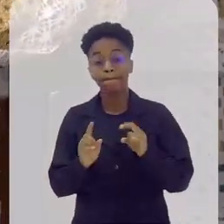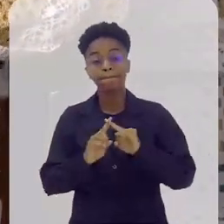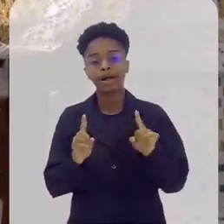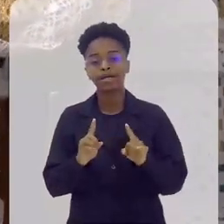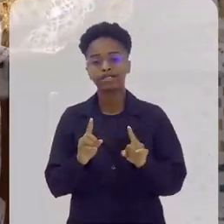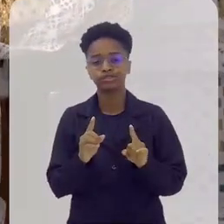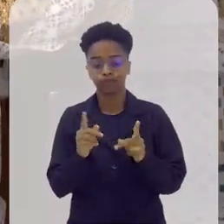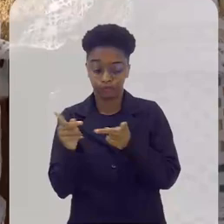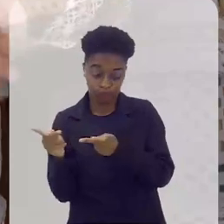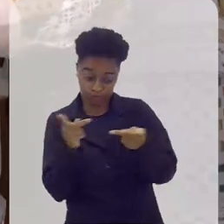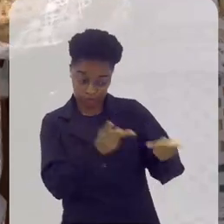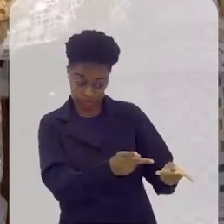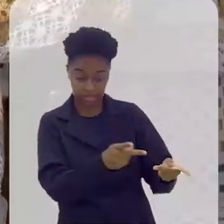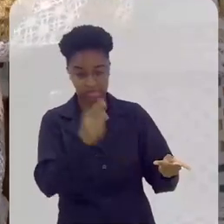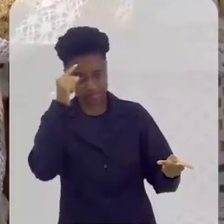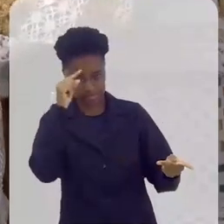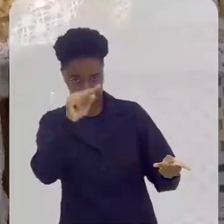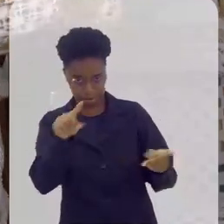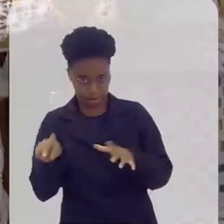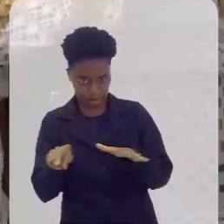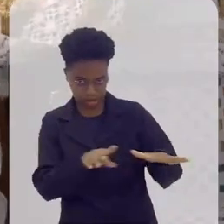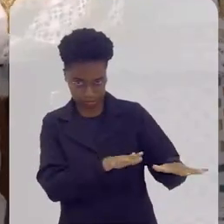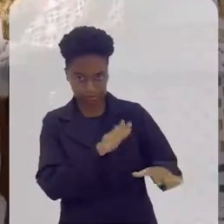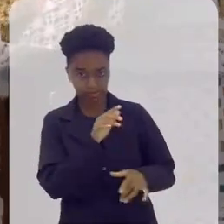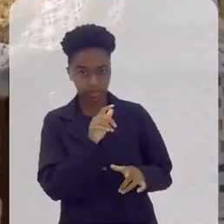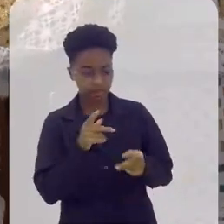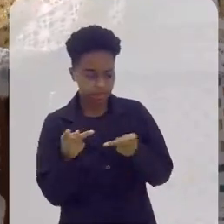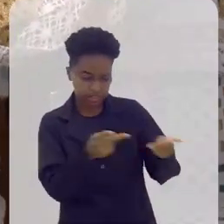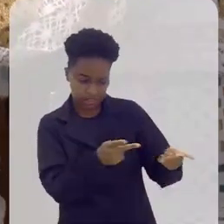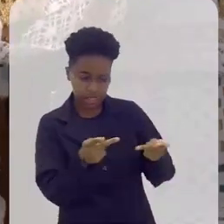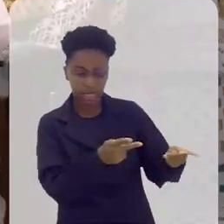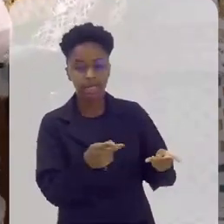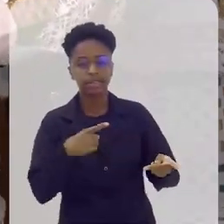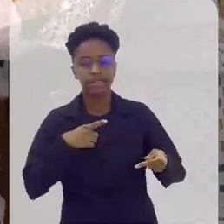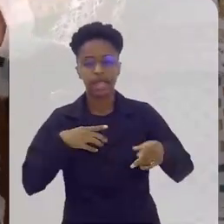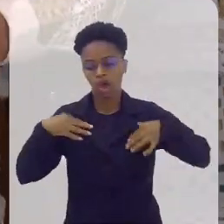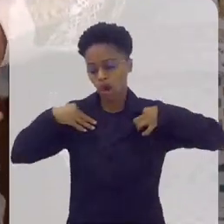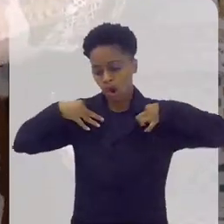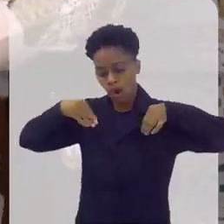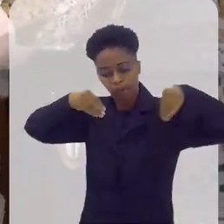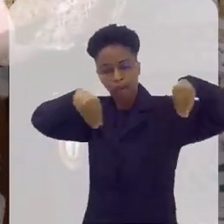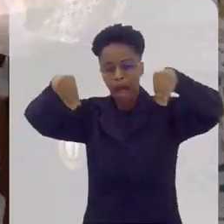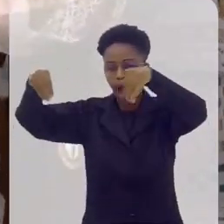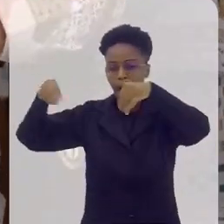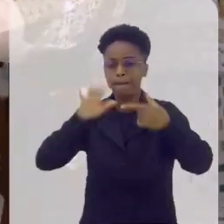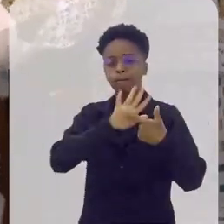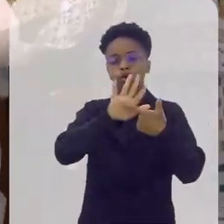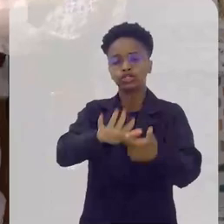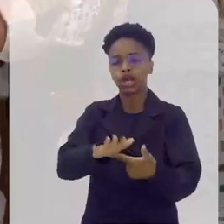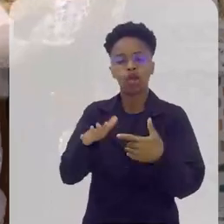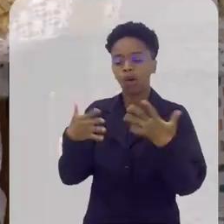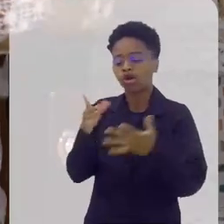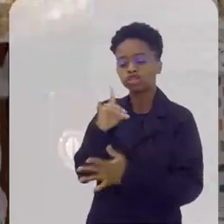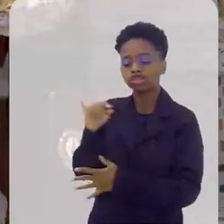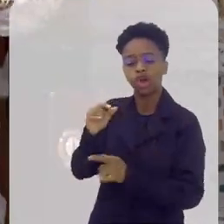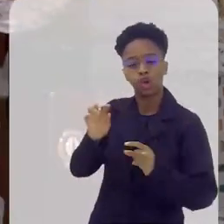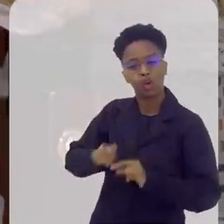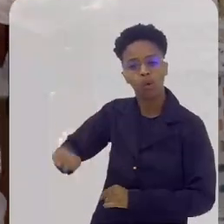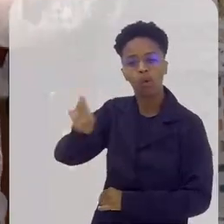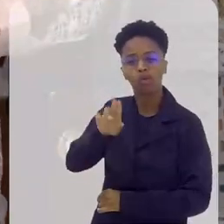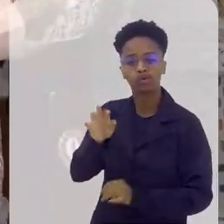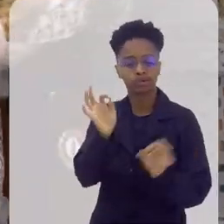Numa dessas visitações, durante aquela semana, onde eles expunham a camisola da noiva, do dia, como se